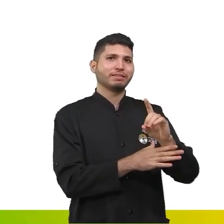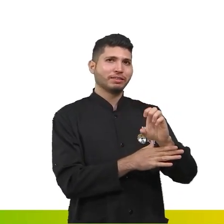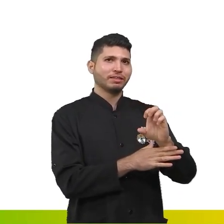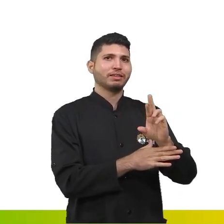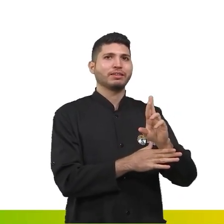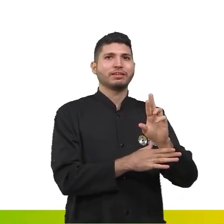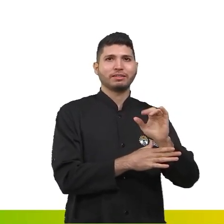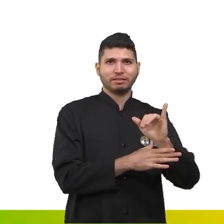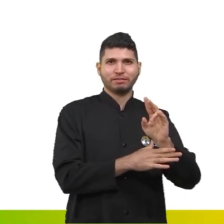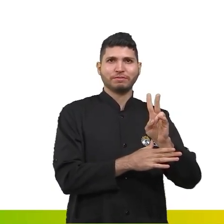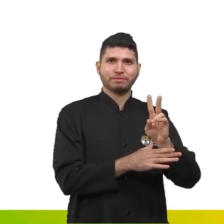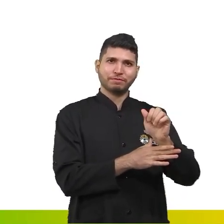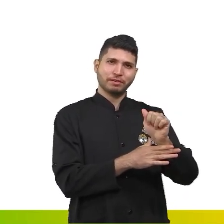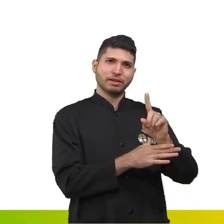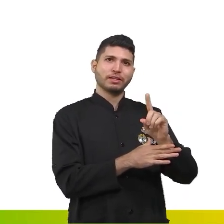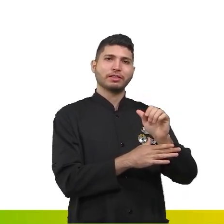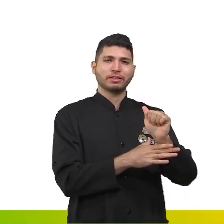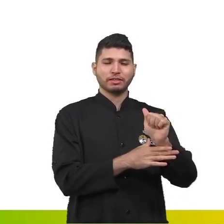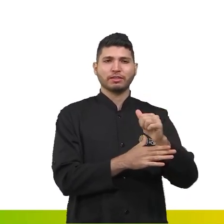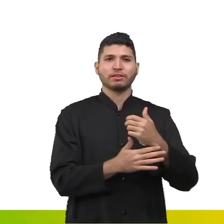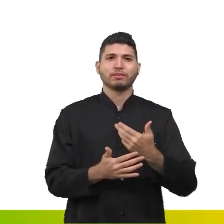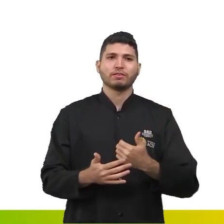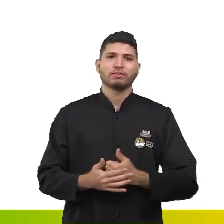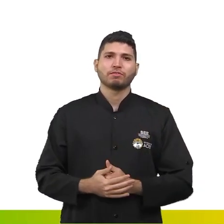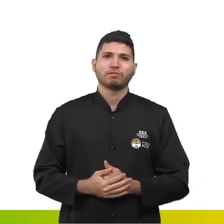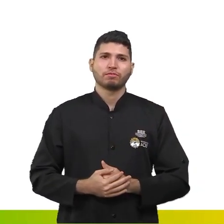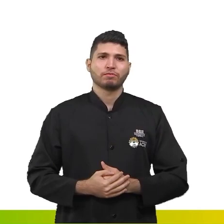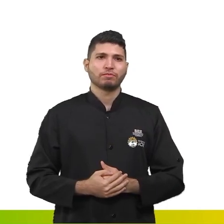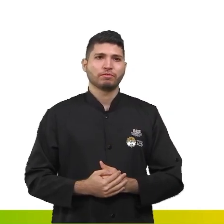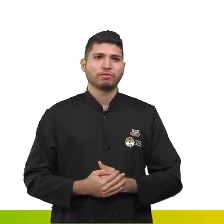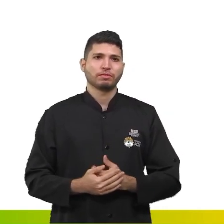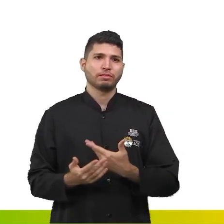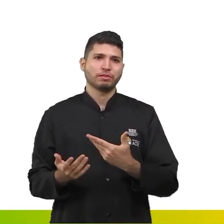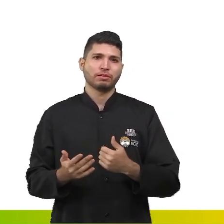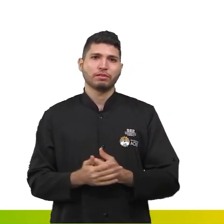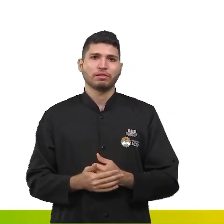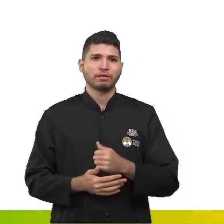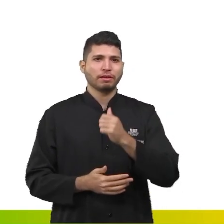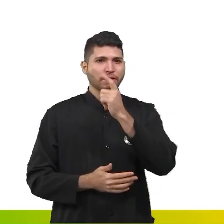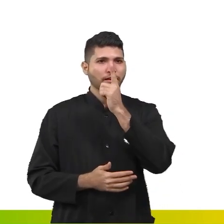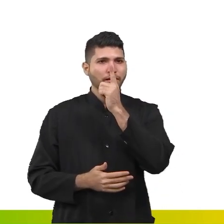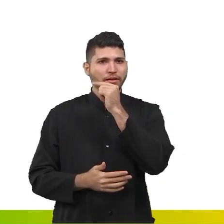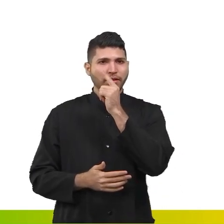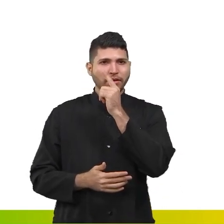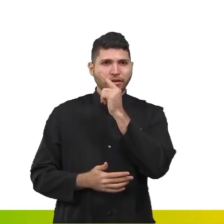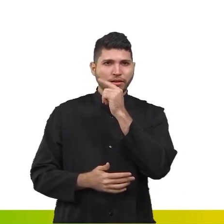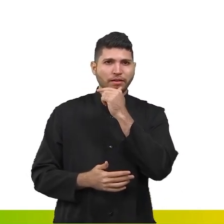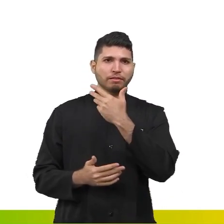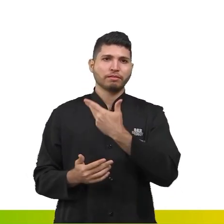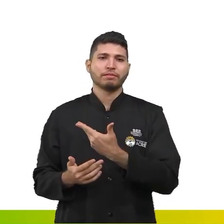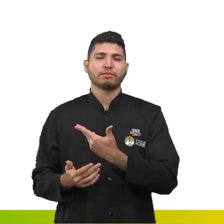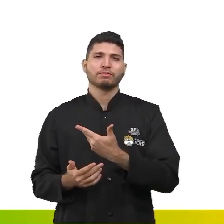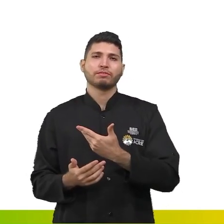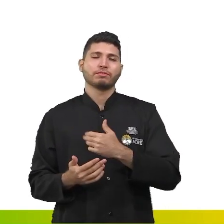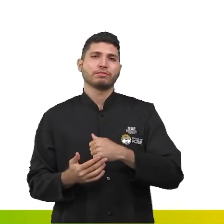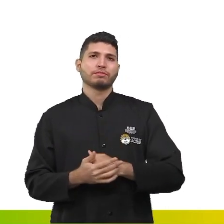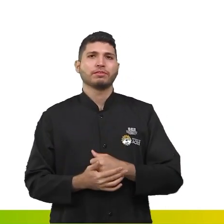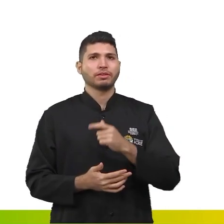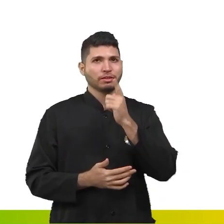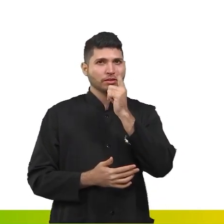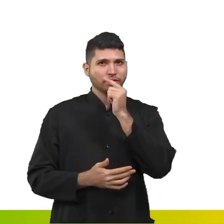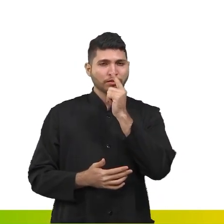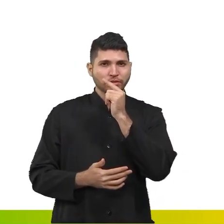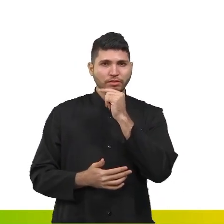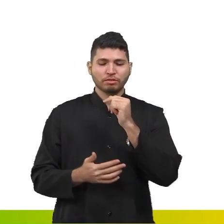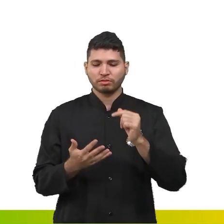os incontáveis. Por exemplo, água. Não tem como mensurar a quantidade da água de um rio. Então, quanto a água ela é contável, não tem